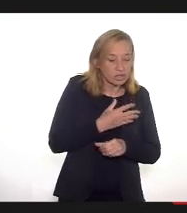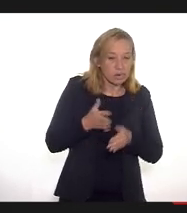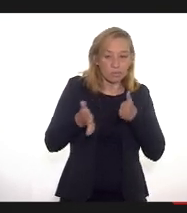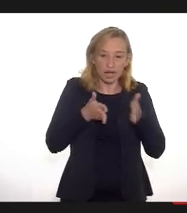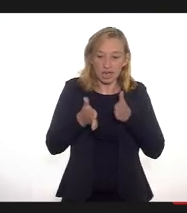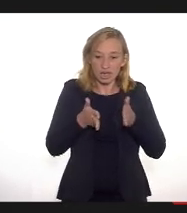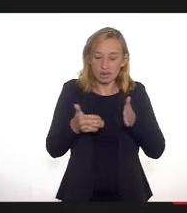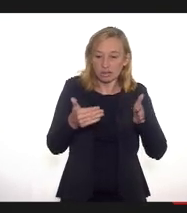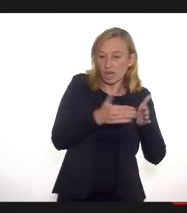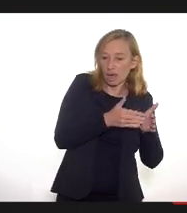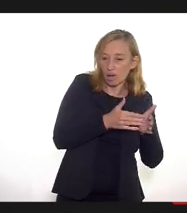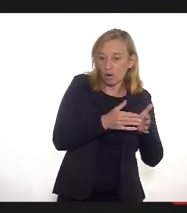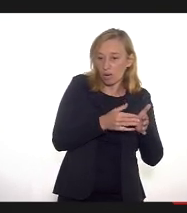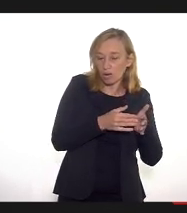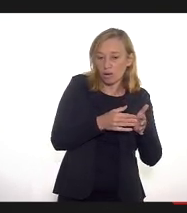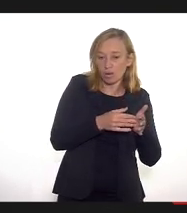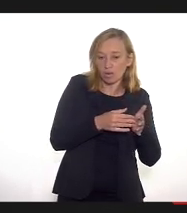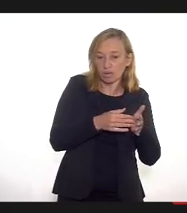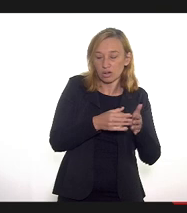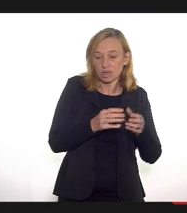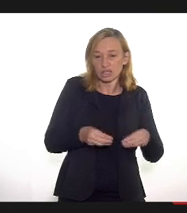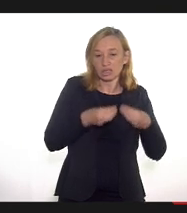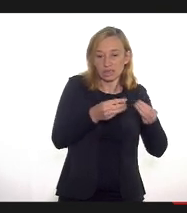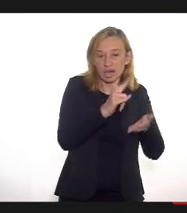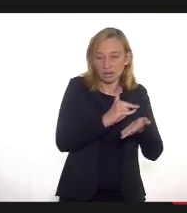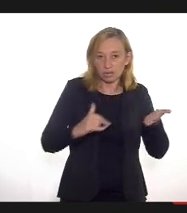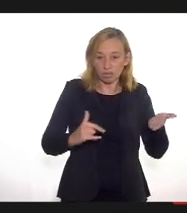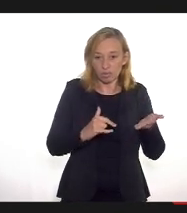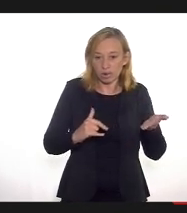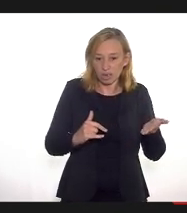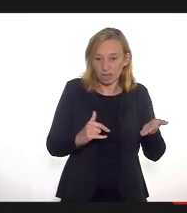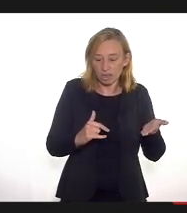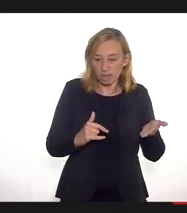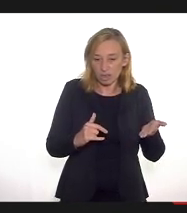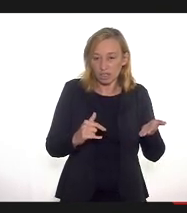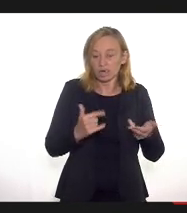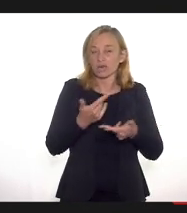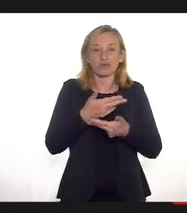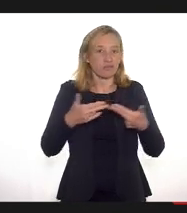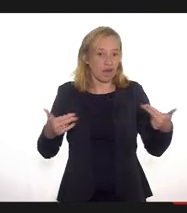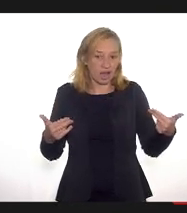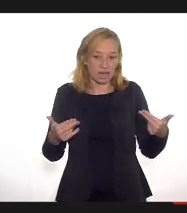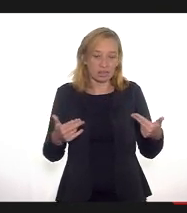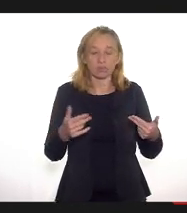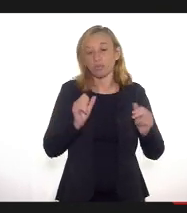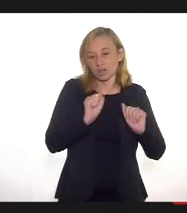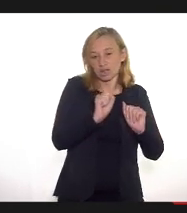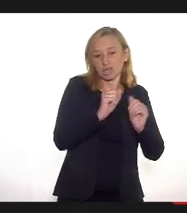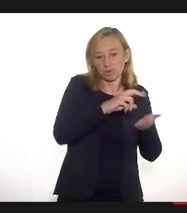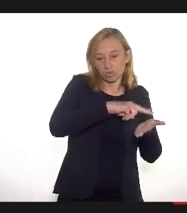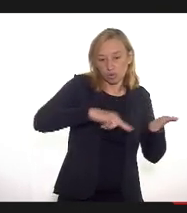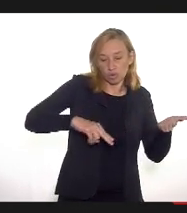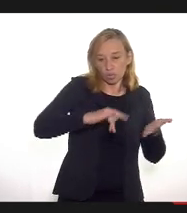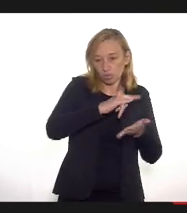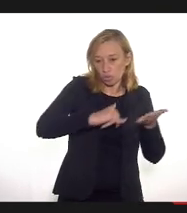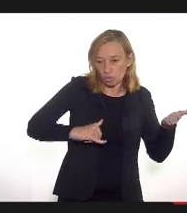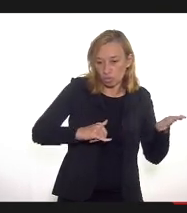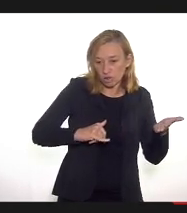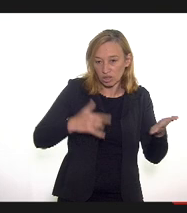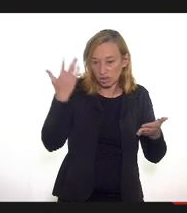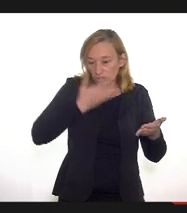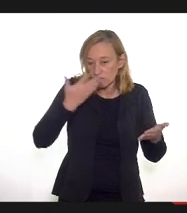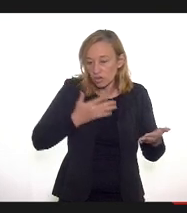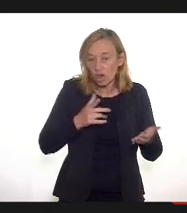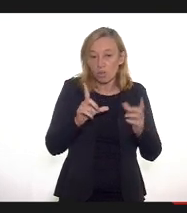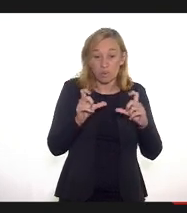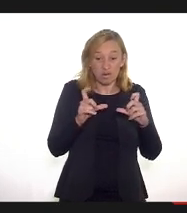tal é do dia tal, se teve alguma pendência, e pendência você tem N variáveis, você pode ser um documento que não está legível, uma foto que foi mal